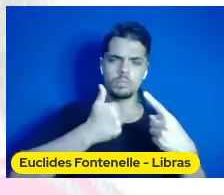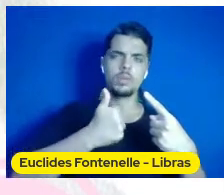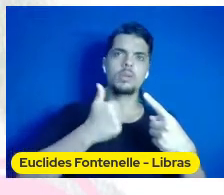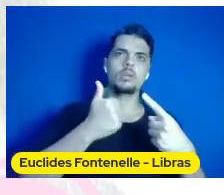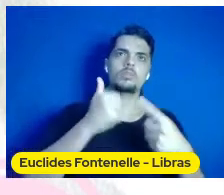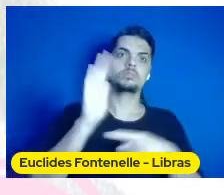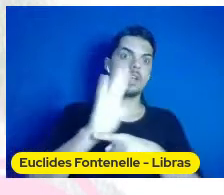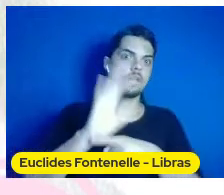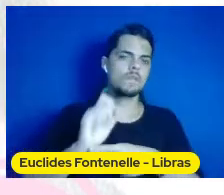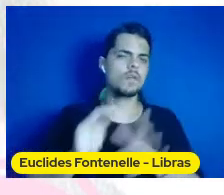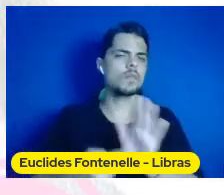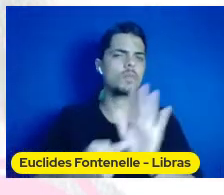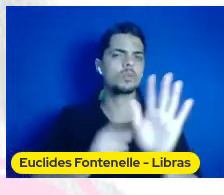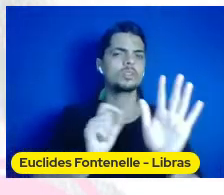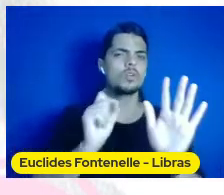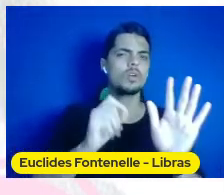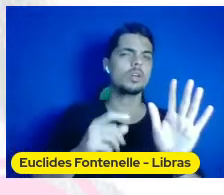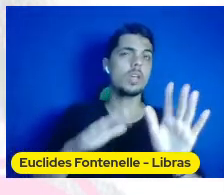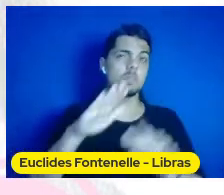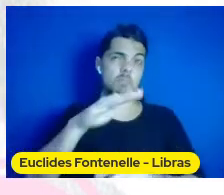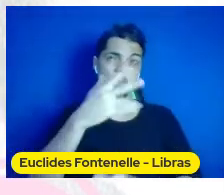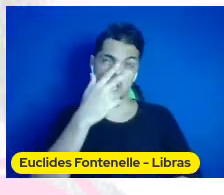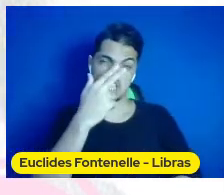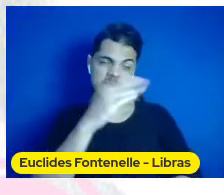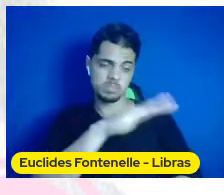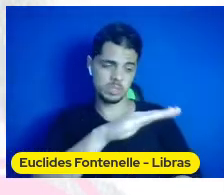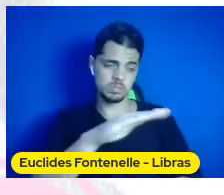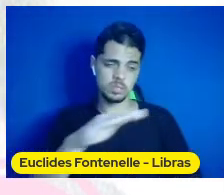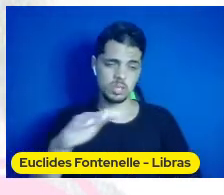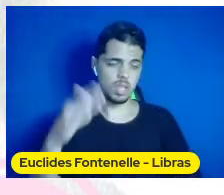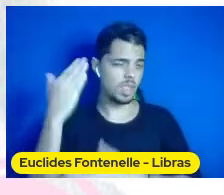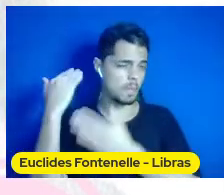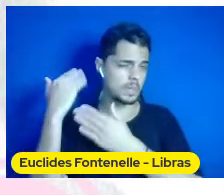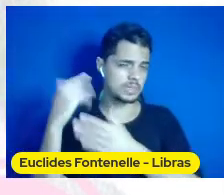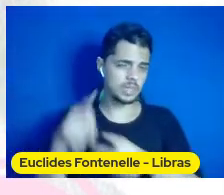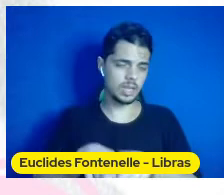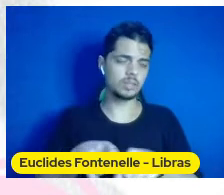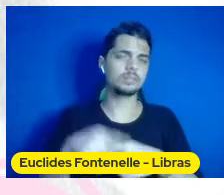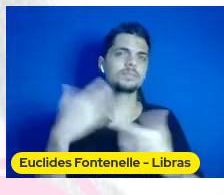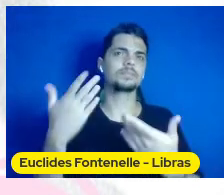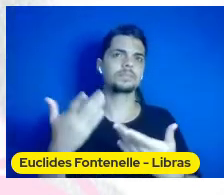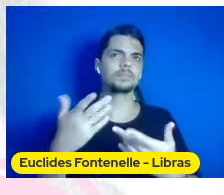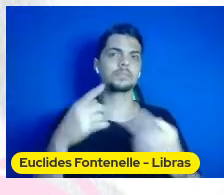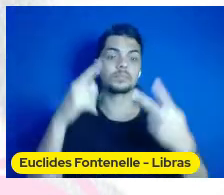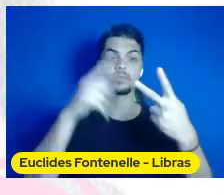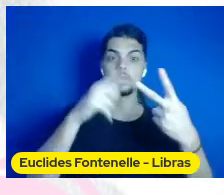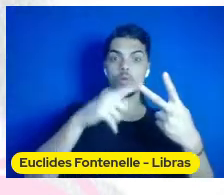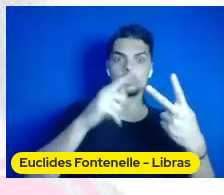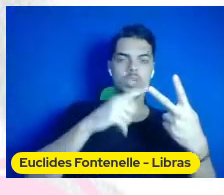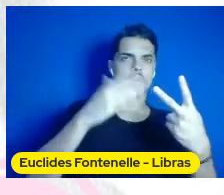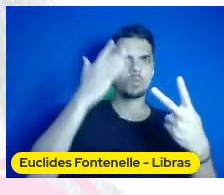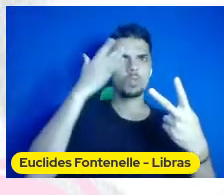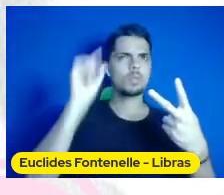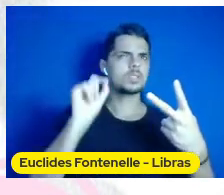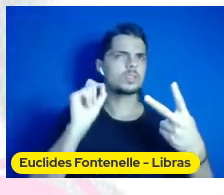trajetória dela na Guerra da Independência, né? Tanto os feitos na Guerra da Independência